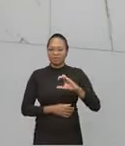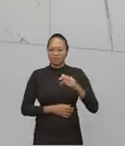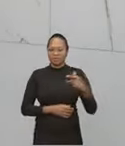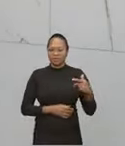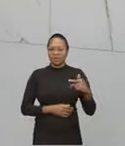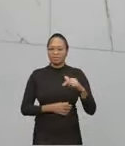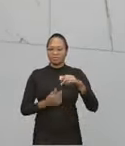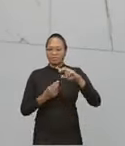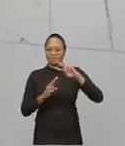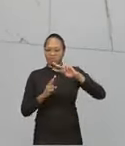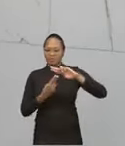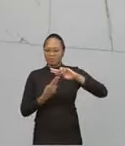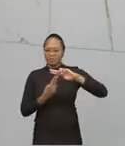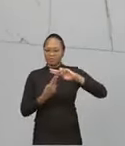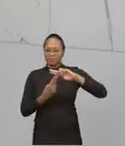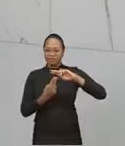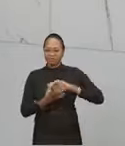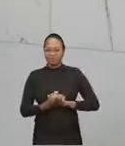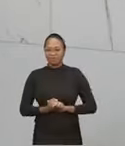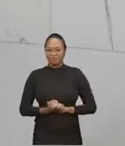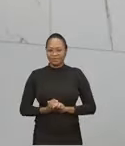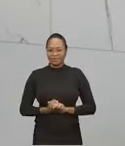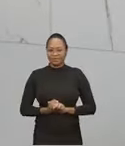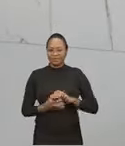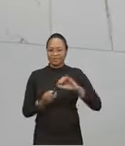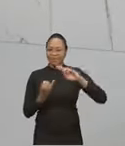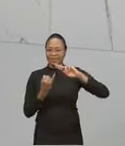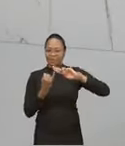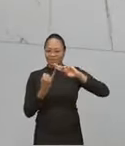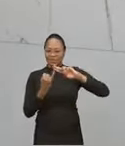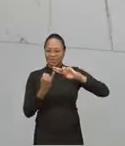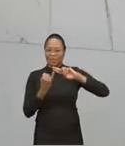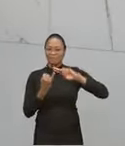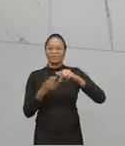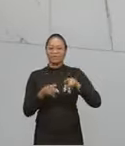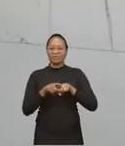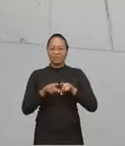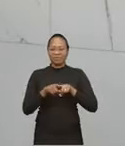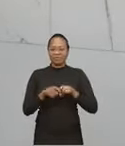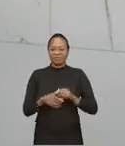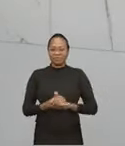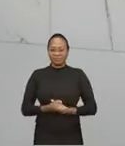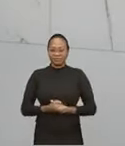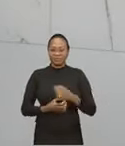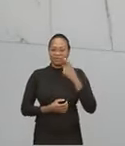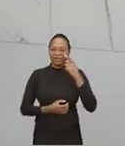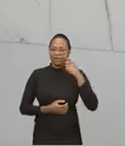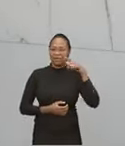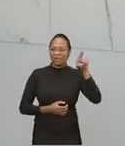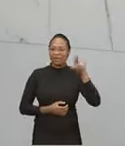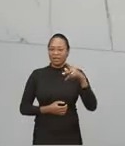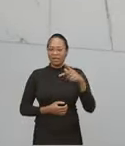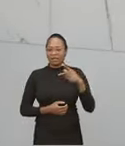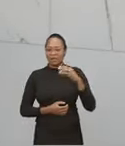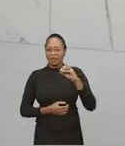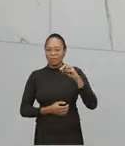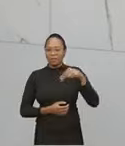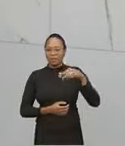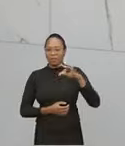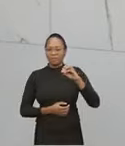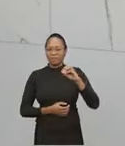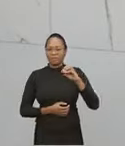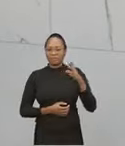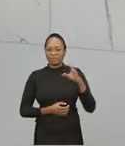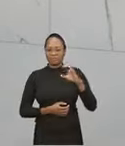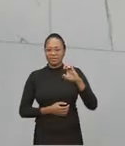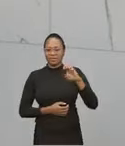campo disponível aí para a galera praticar esporte à vontade. Vai ali agora aí no ponto certo, que você sai com o pé, com o betilama